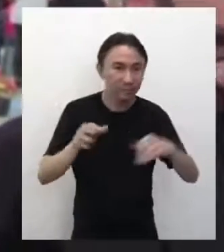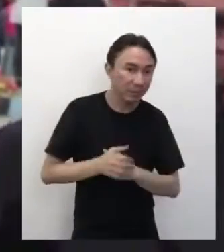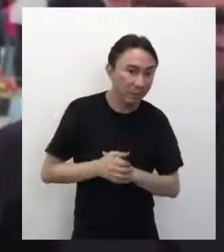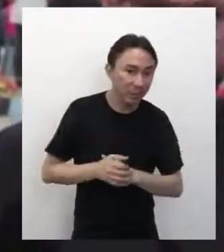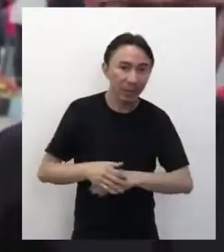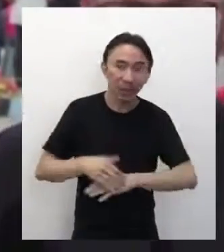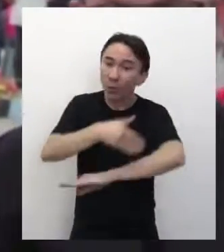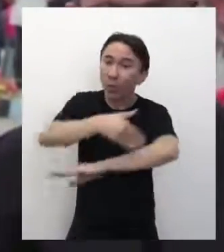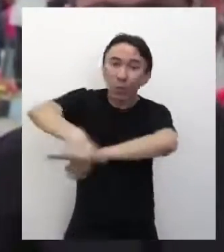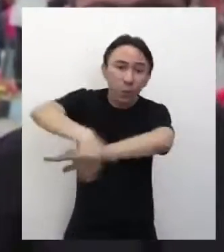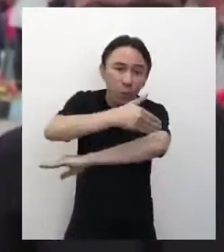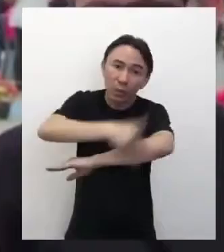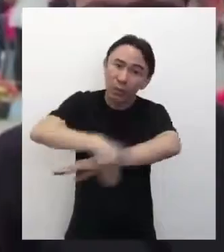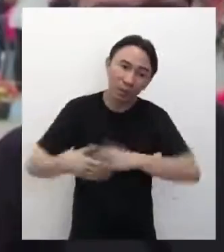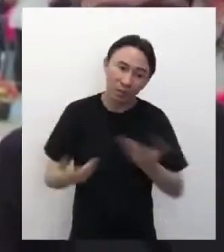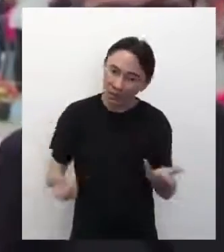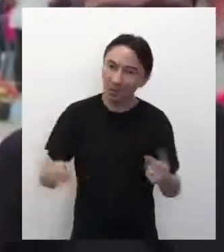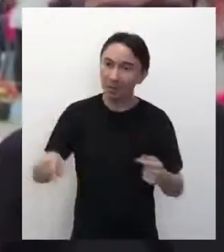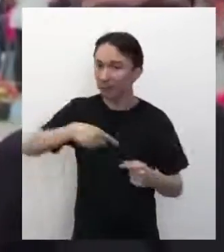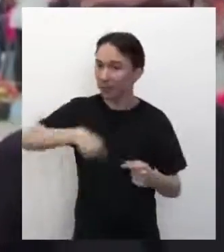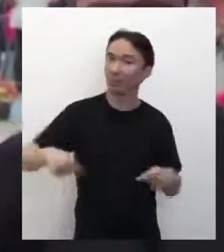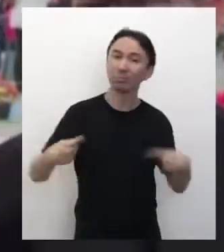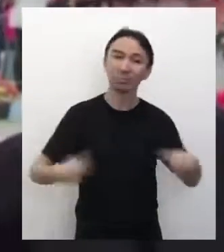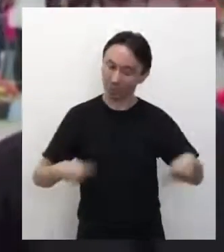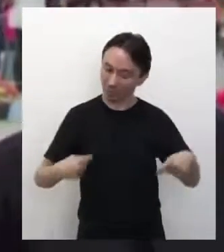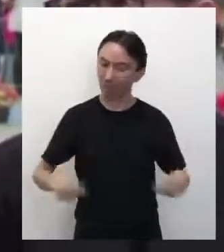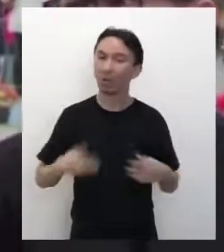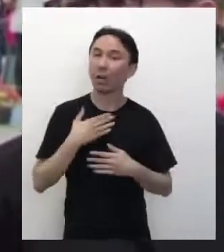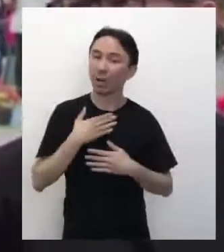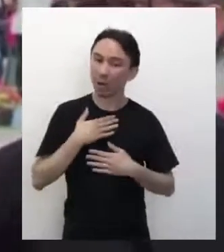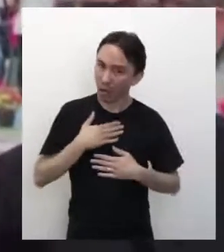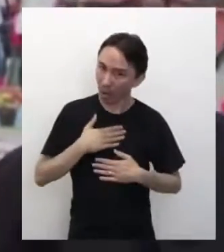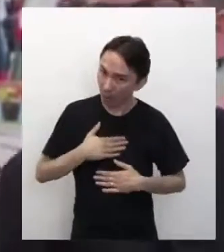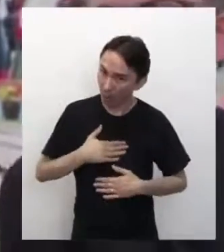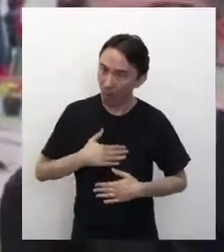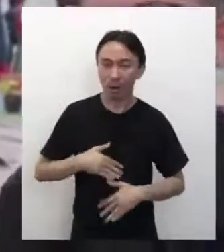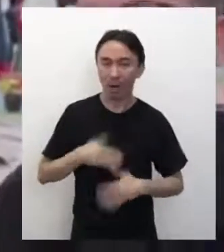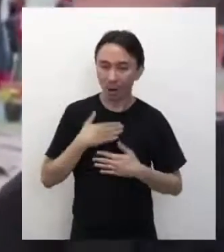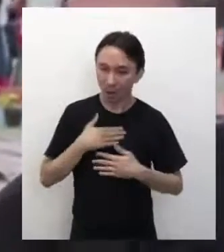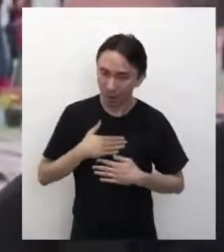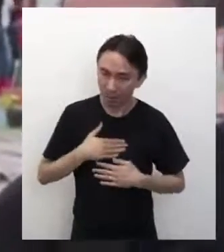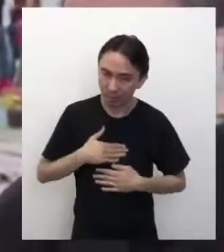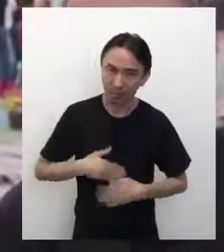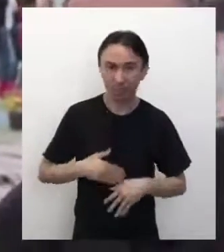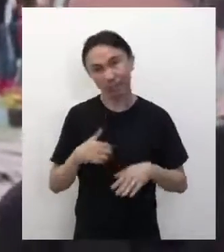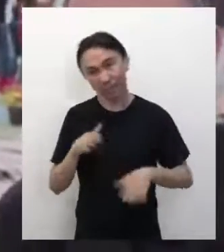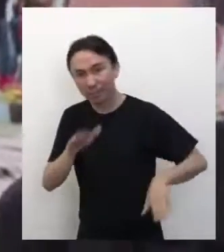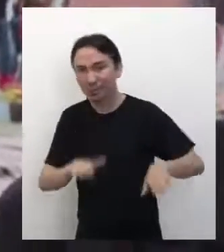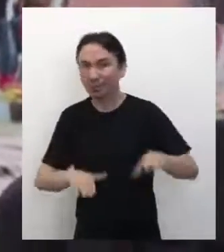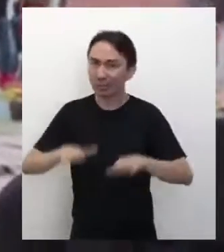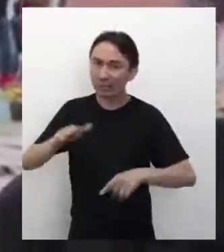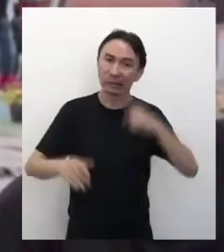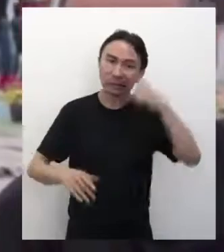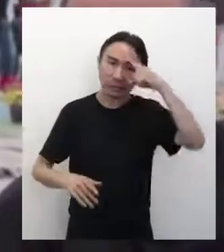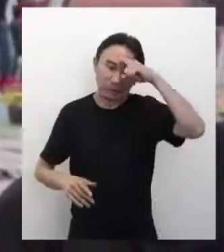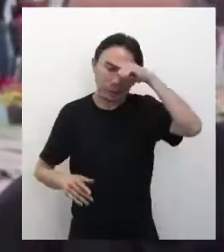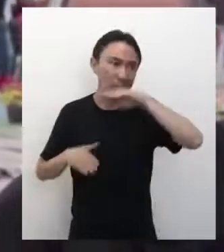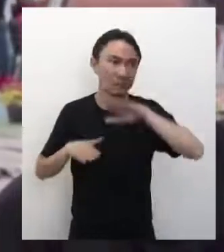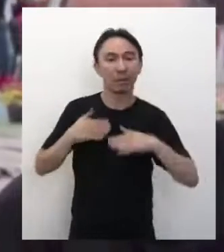e manter a calma da maneira que pode, que às vezes é complicado manter a